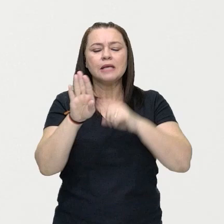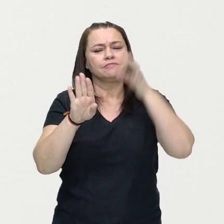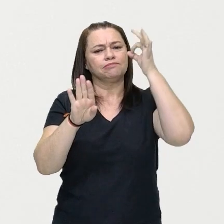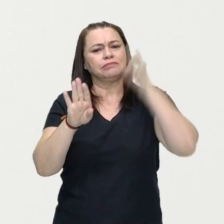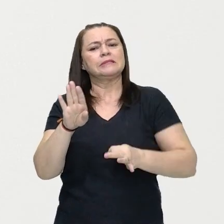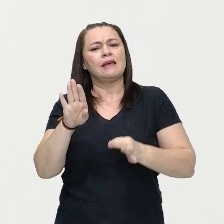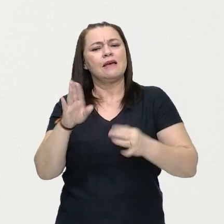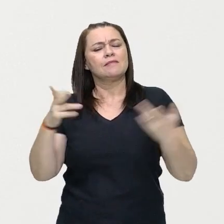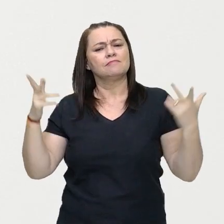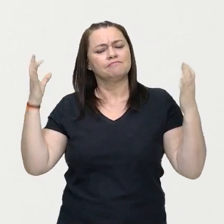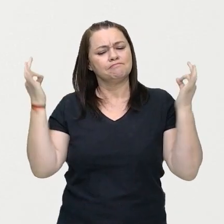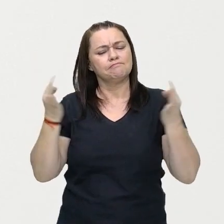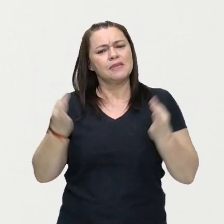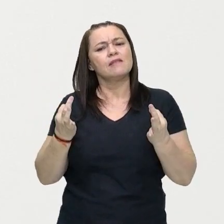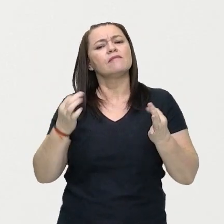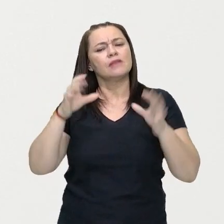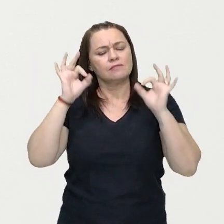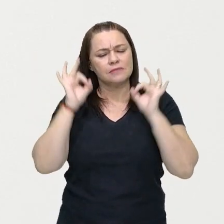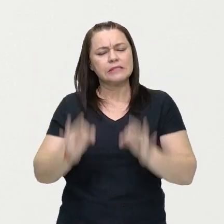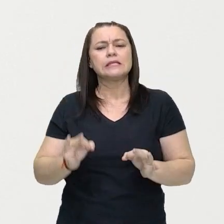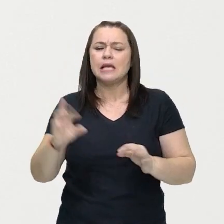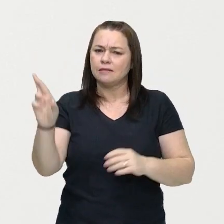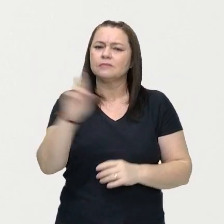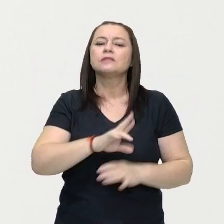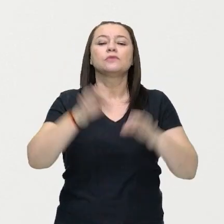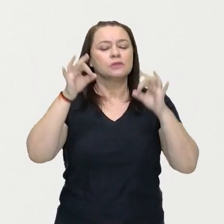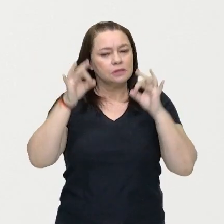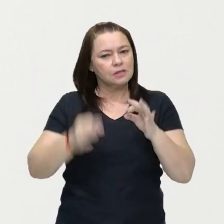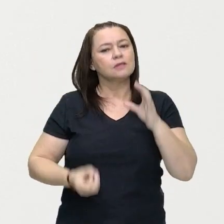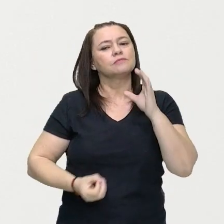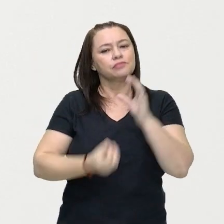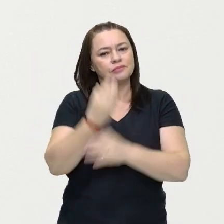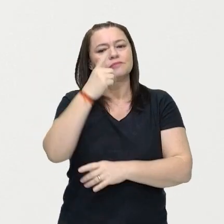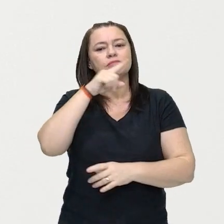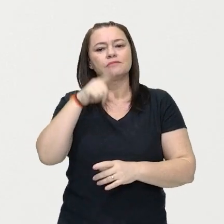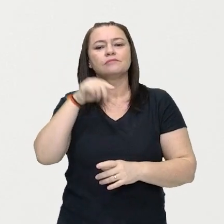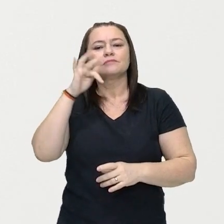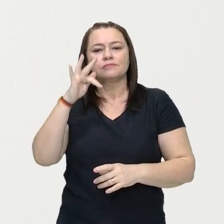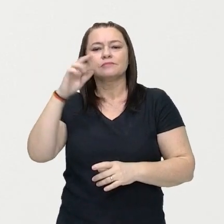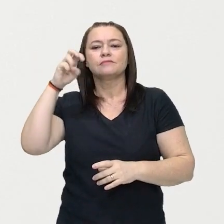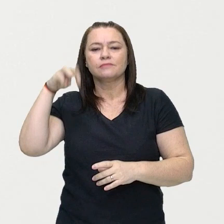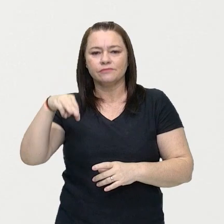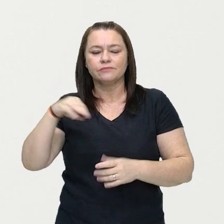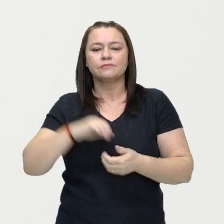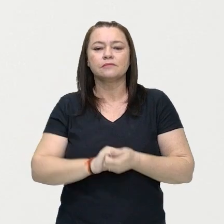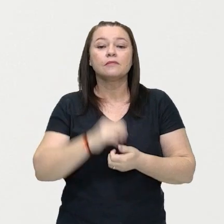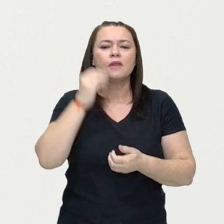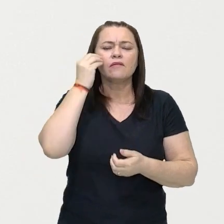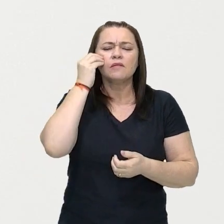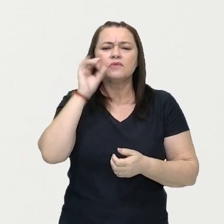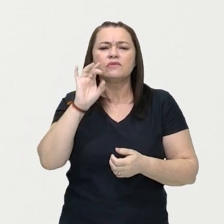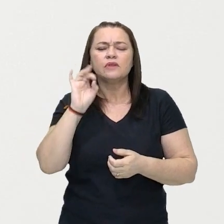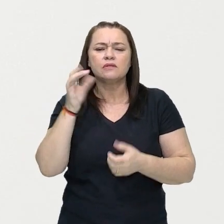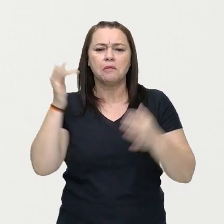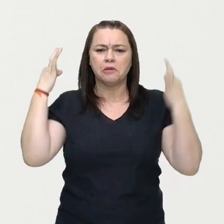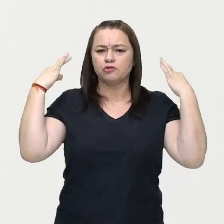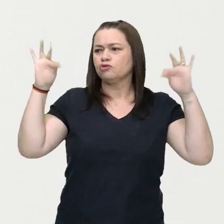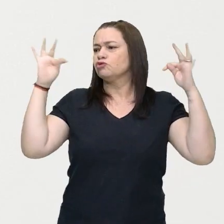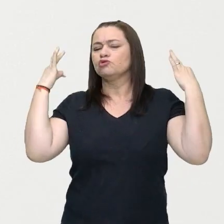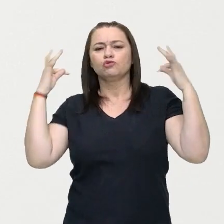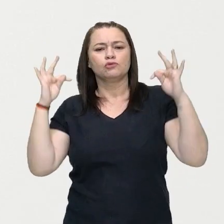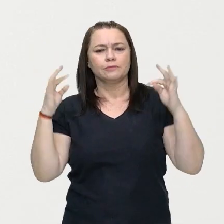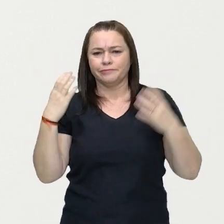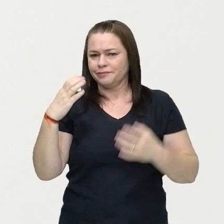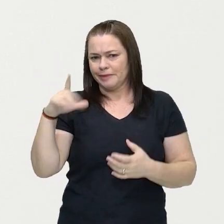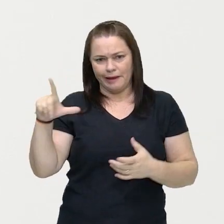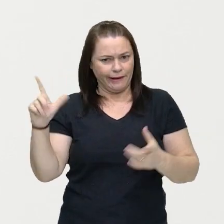está perfeito, é isso mesmo. Criação da Zona Franca de Manaus. Vamos ler as próximas aqui só para descartar. Turismo? Claro